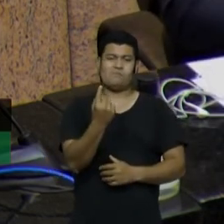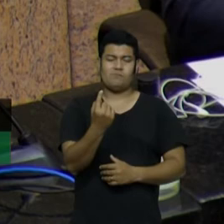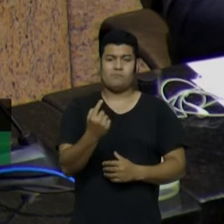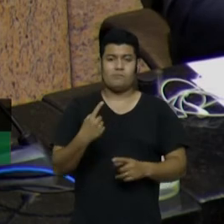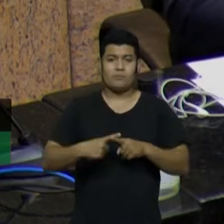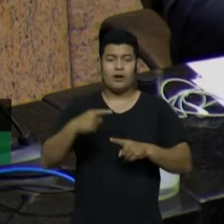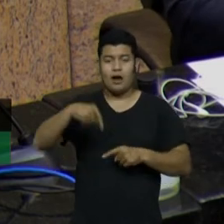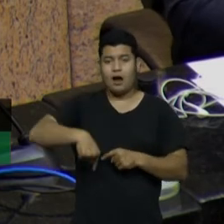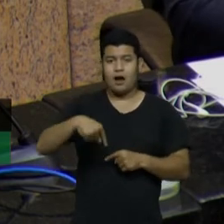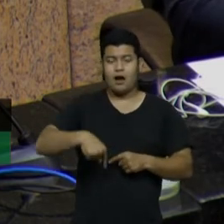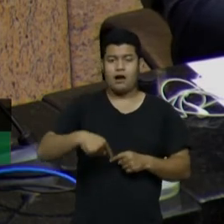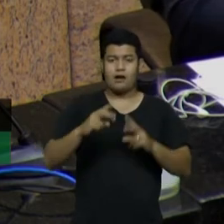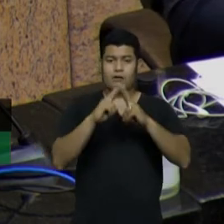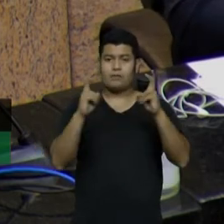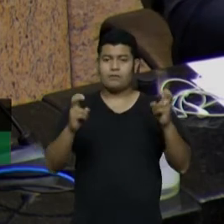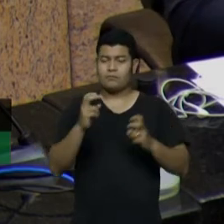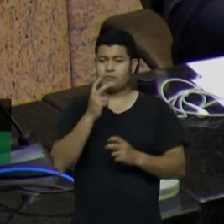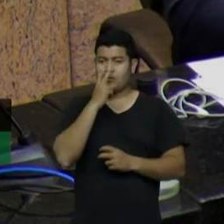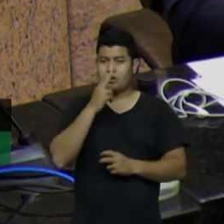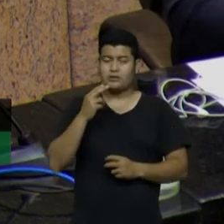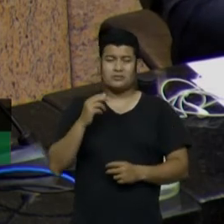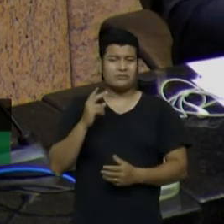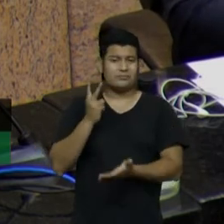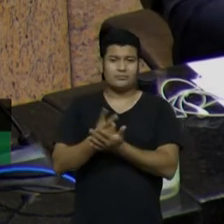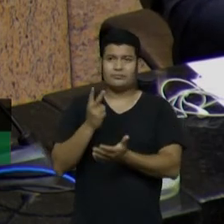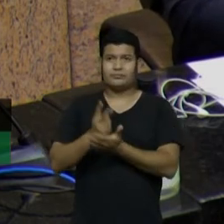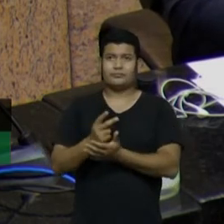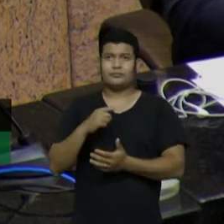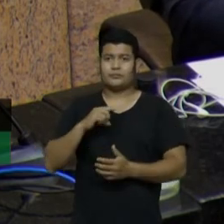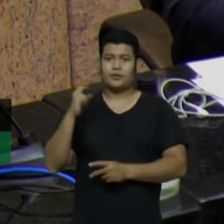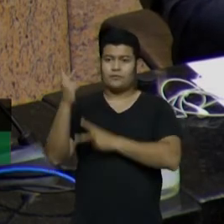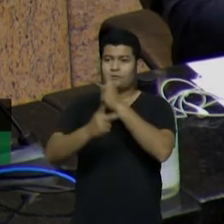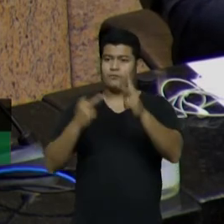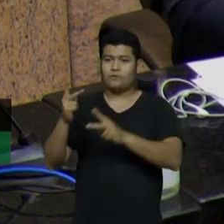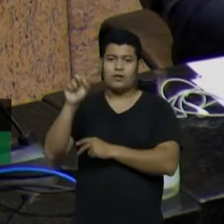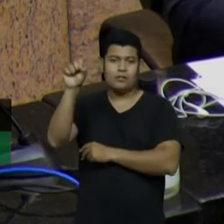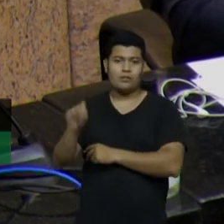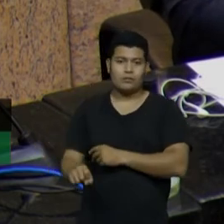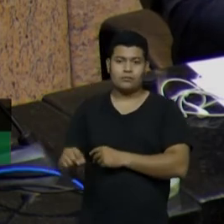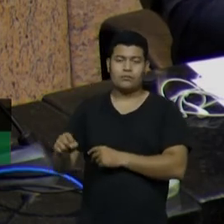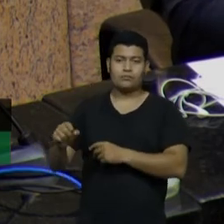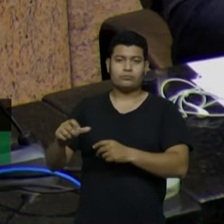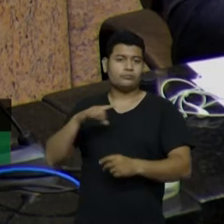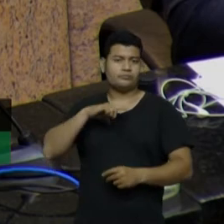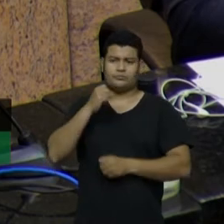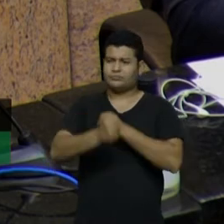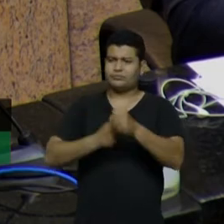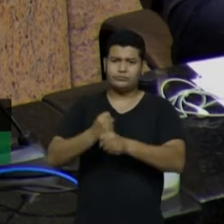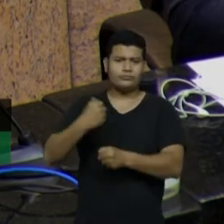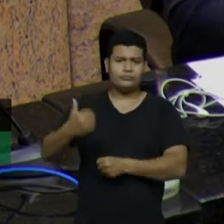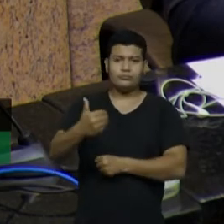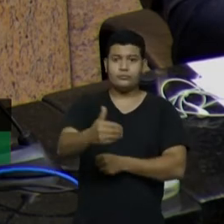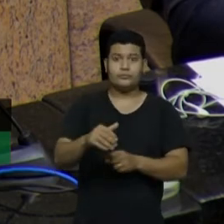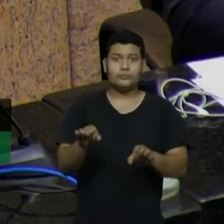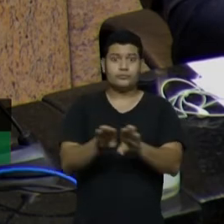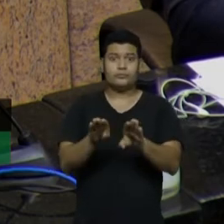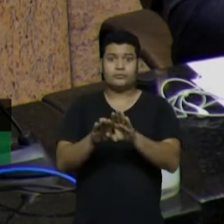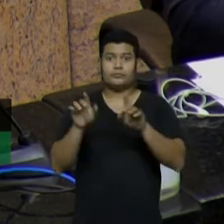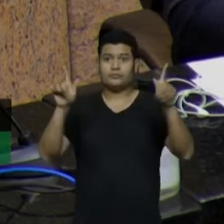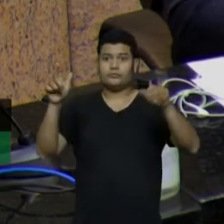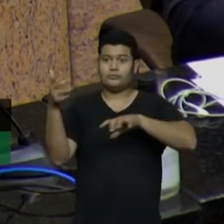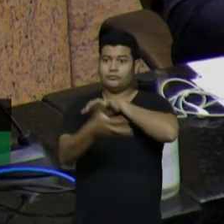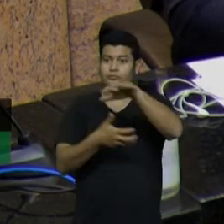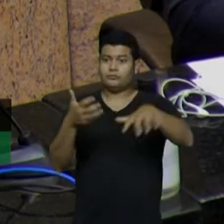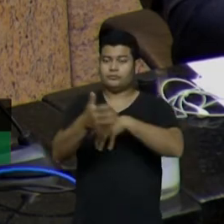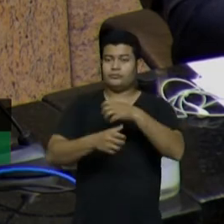algumas certezas. Todo ano haverá vento sul e todo ano haverá greve na Universidade Federal. Lamento